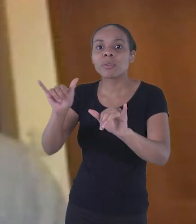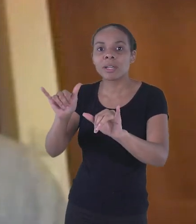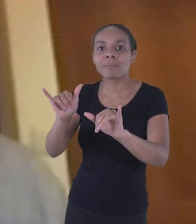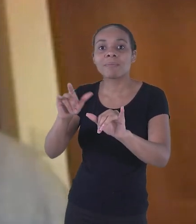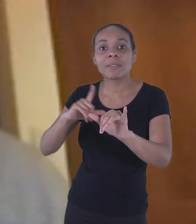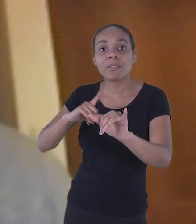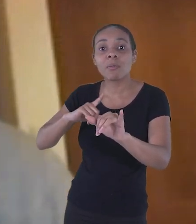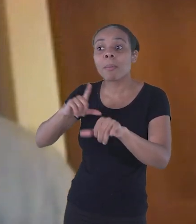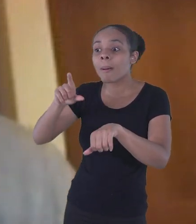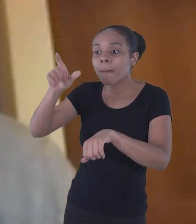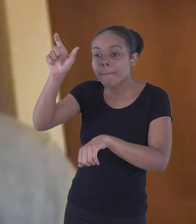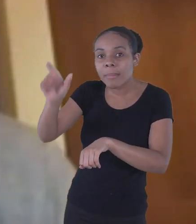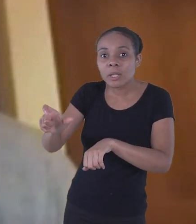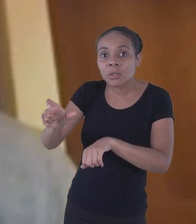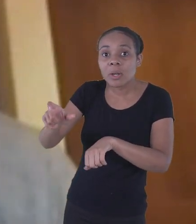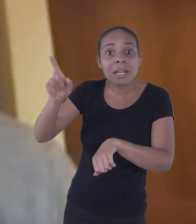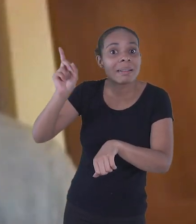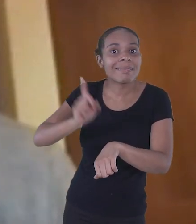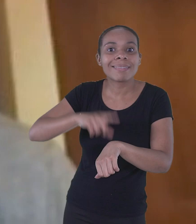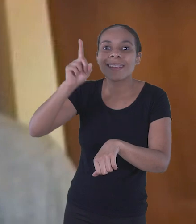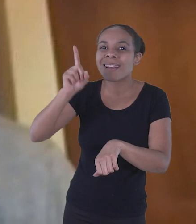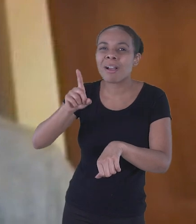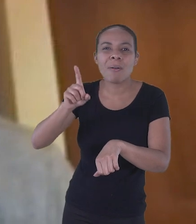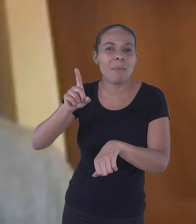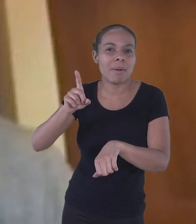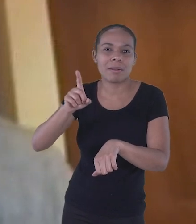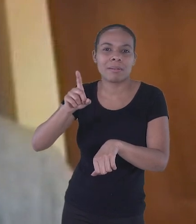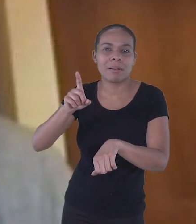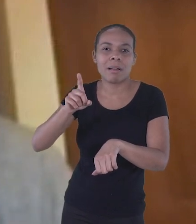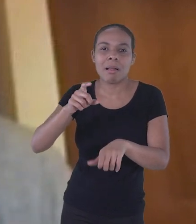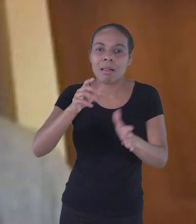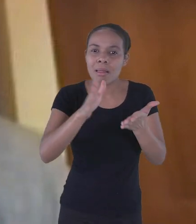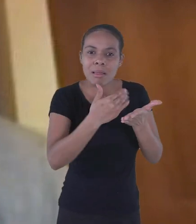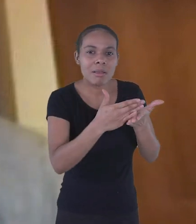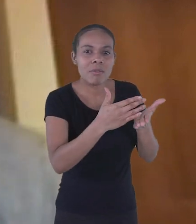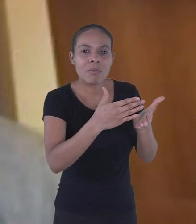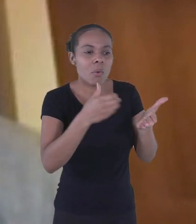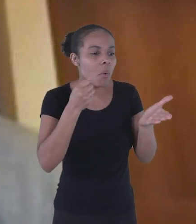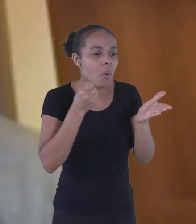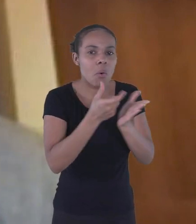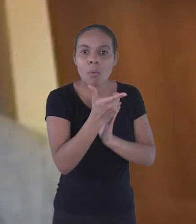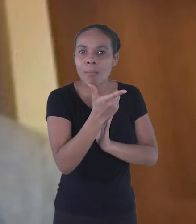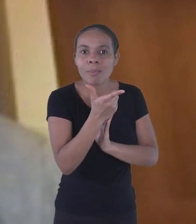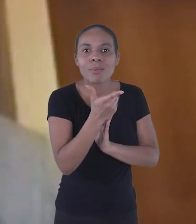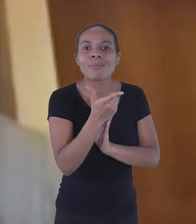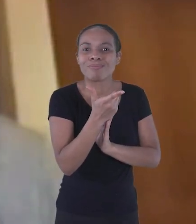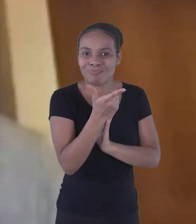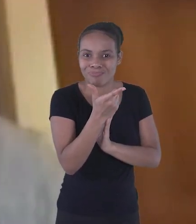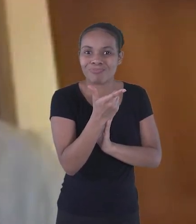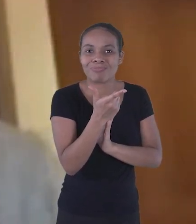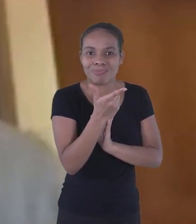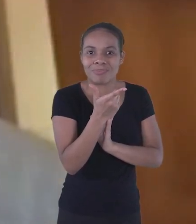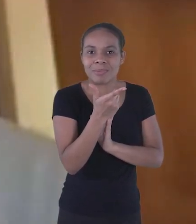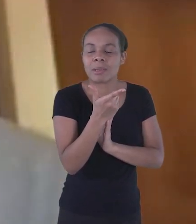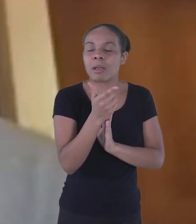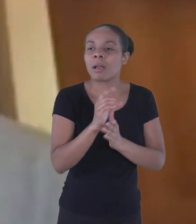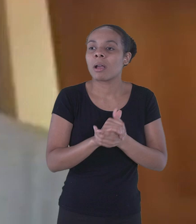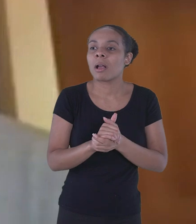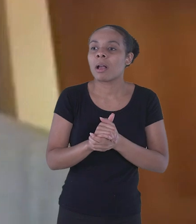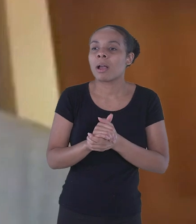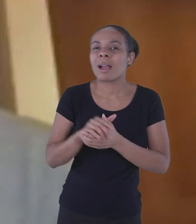Amazon na hora, em 2 horas me escreveu. E uma situação de depressão,